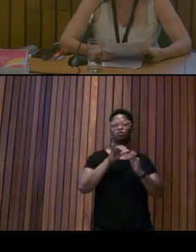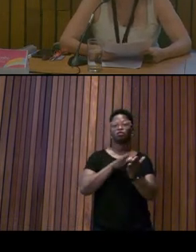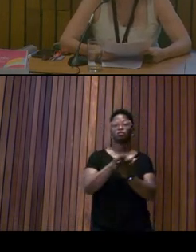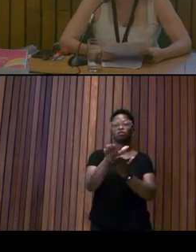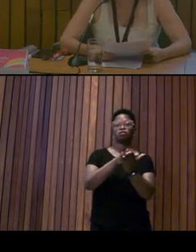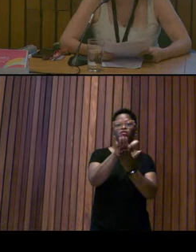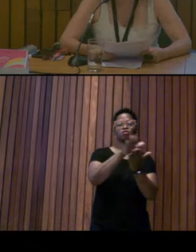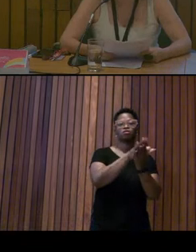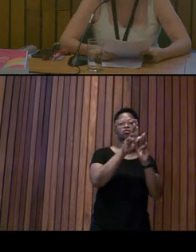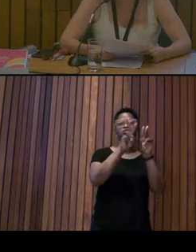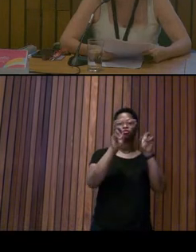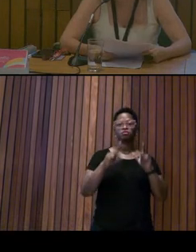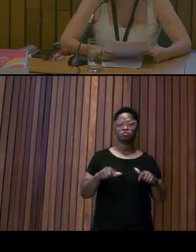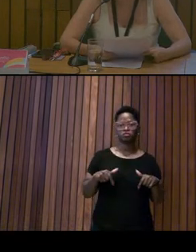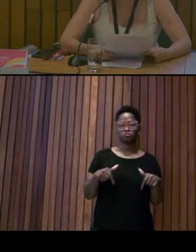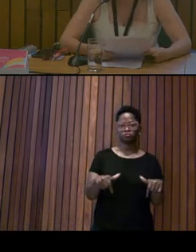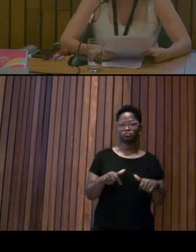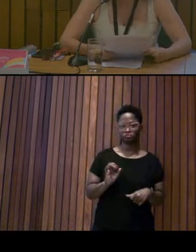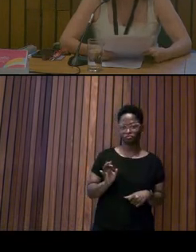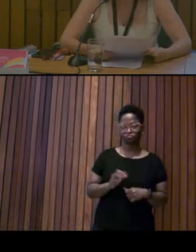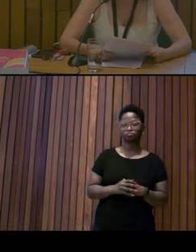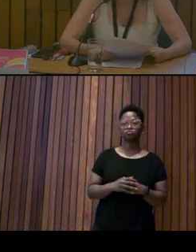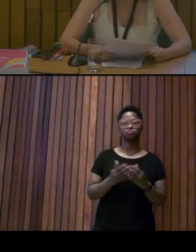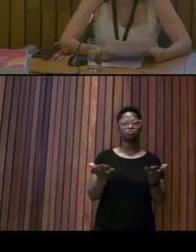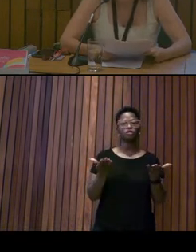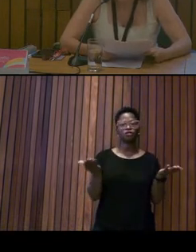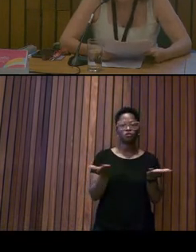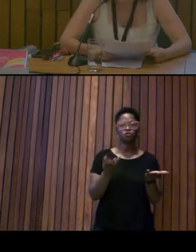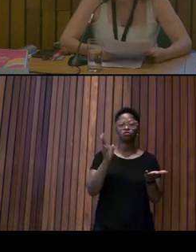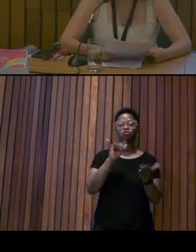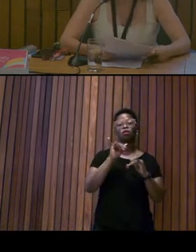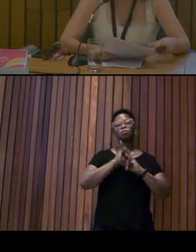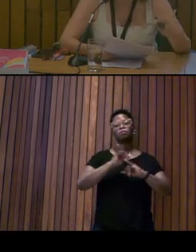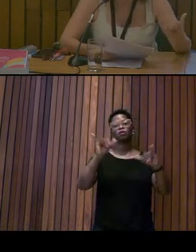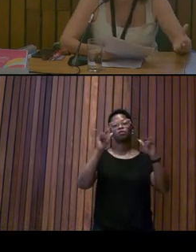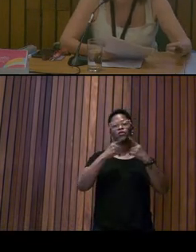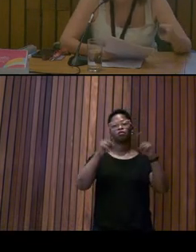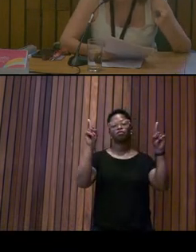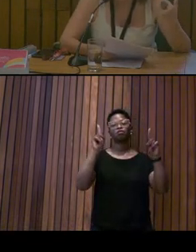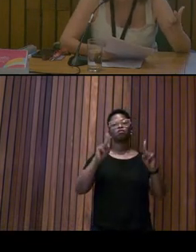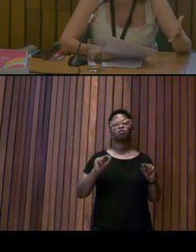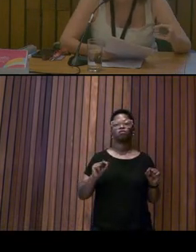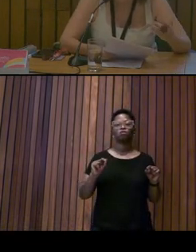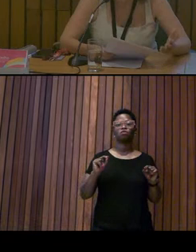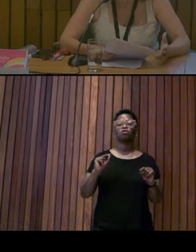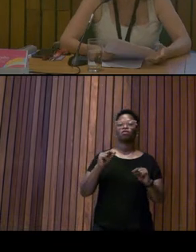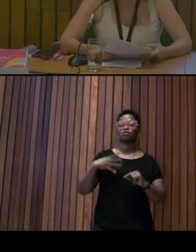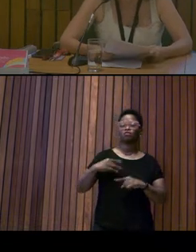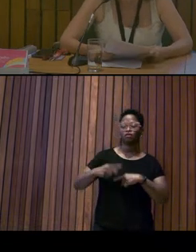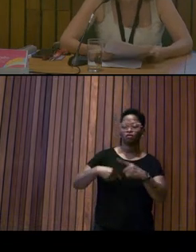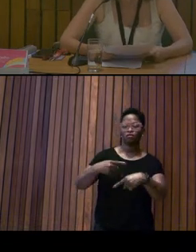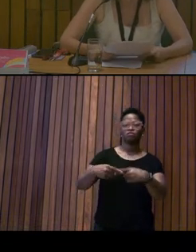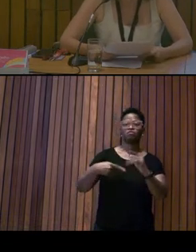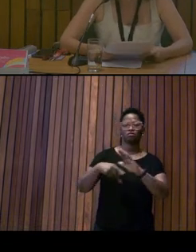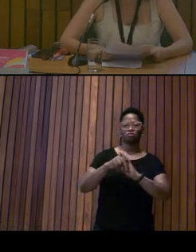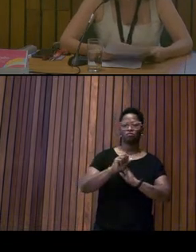publicações sobre essas ações, né? Então, hoje a gente vai lançar, como eu falei, né, os filhotes dessa segunda